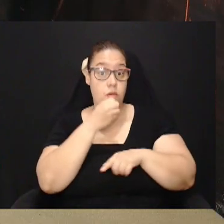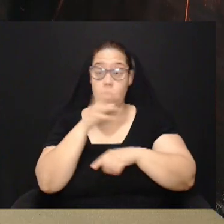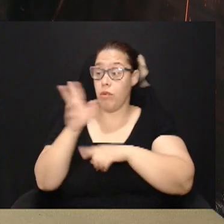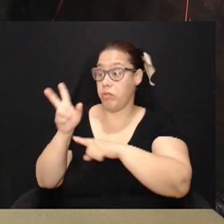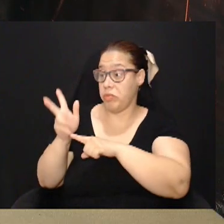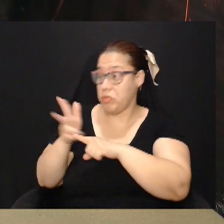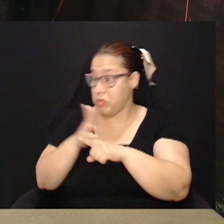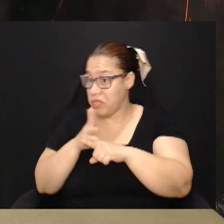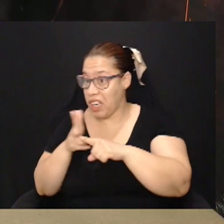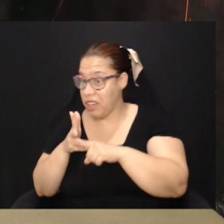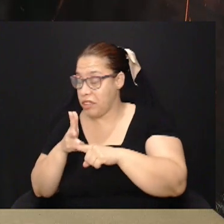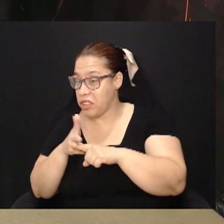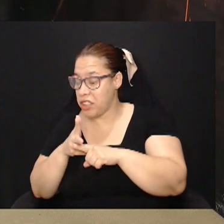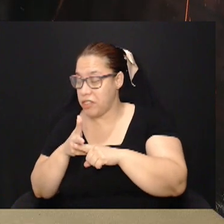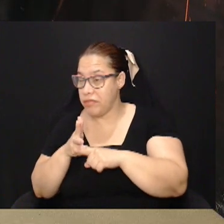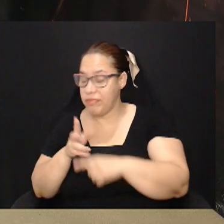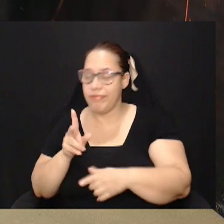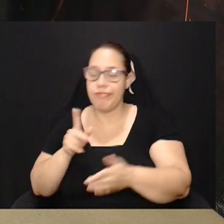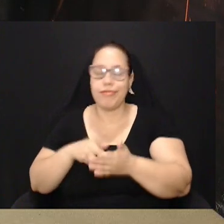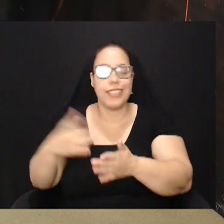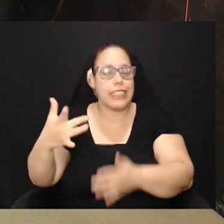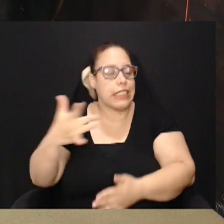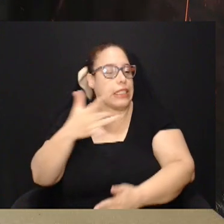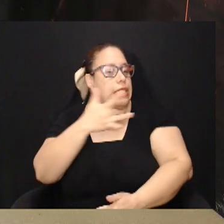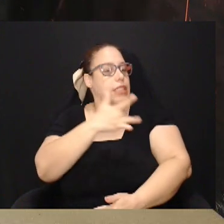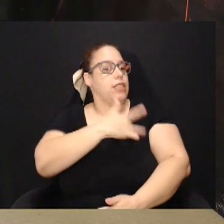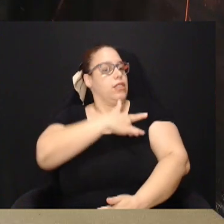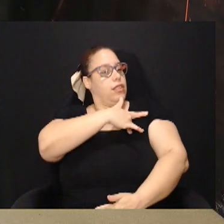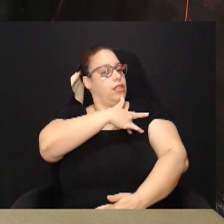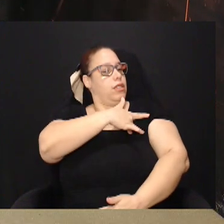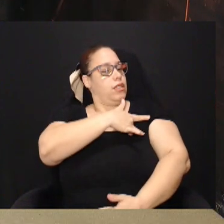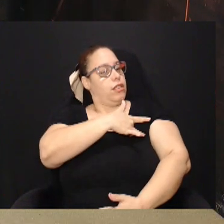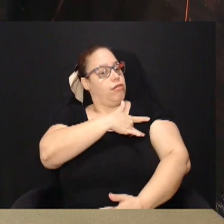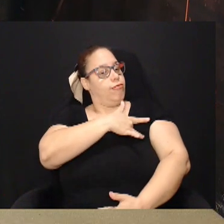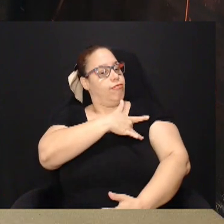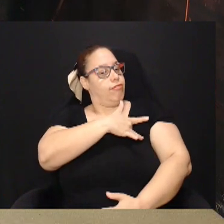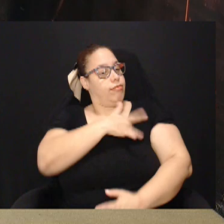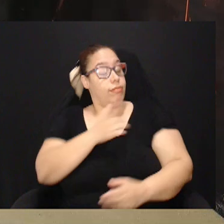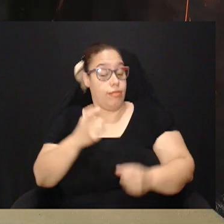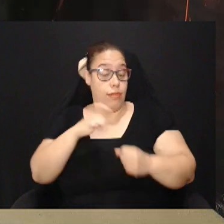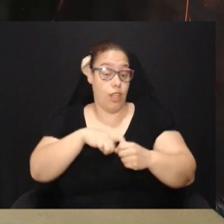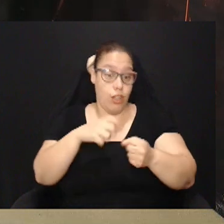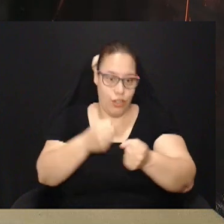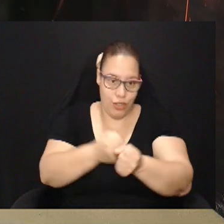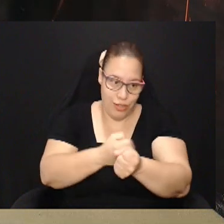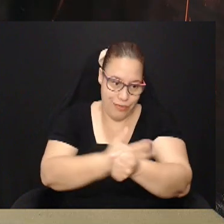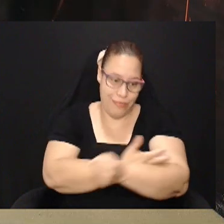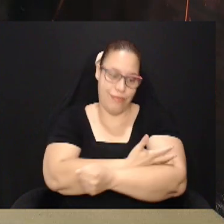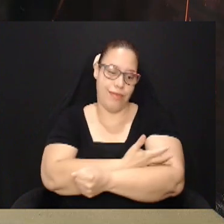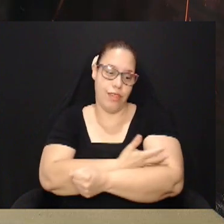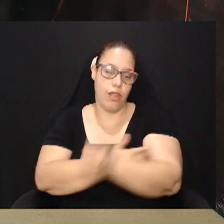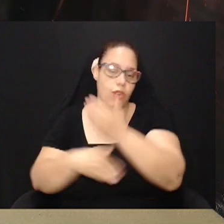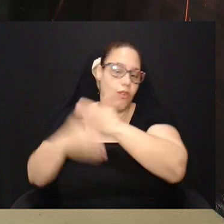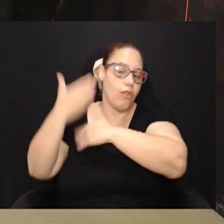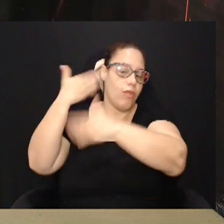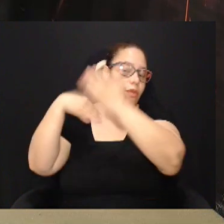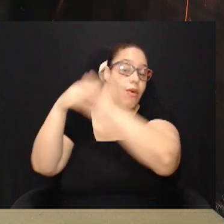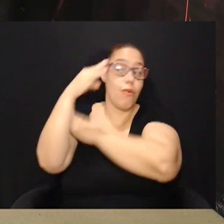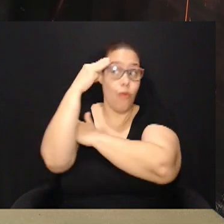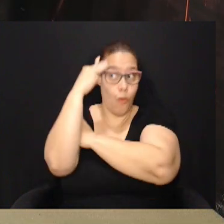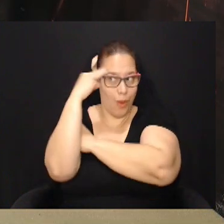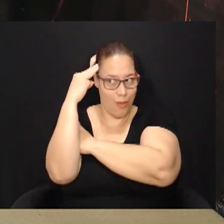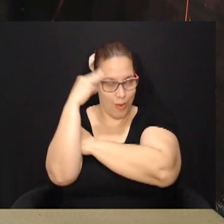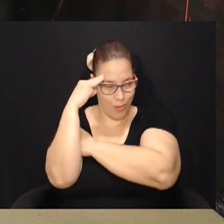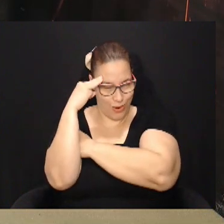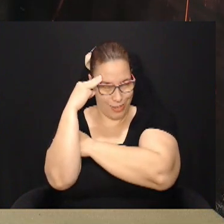aquilo realmente tocou. E aí eu volto. Então, ela gerou uma emoção, ela resgatou uma memória e a